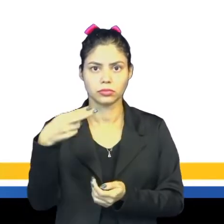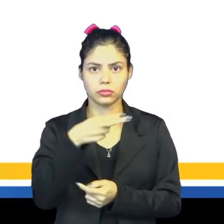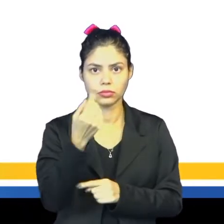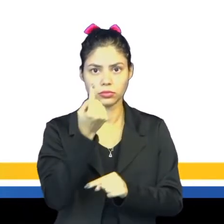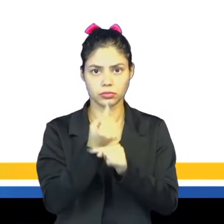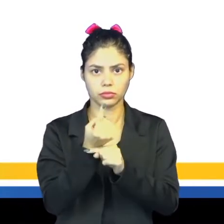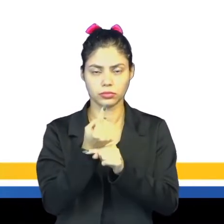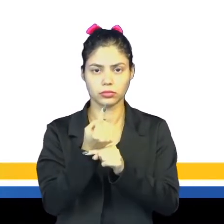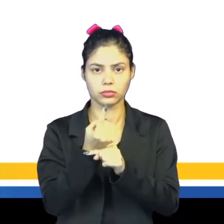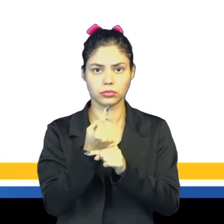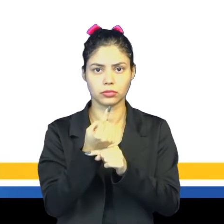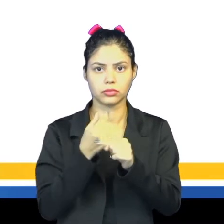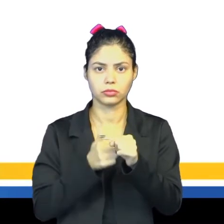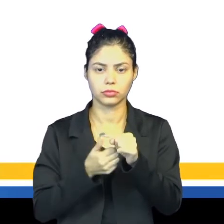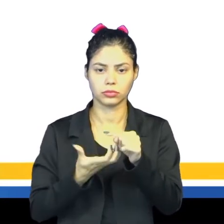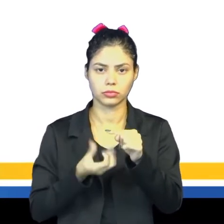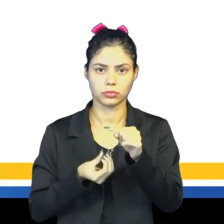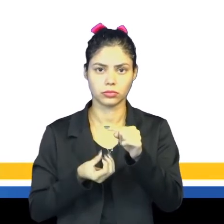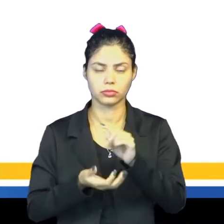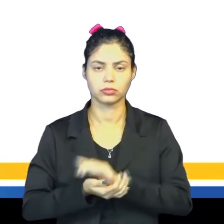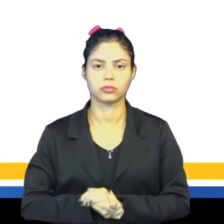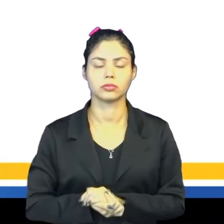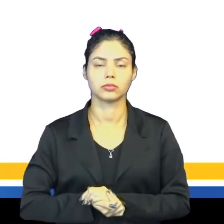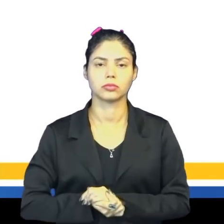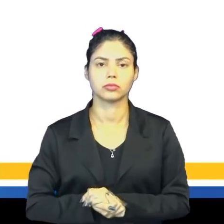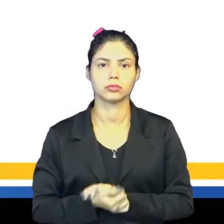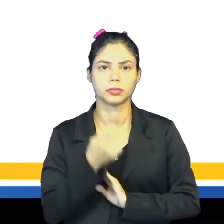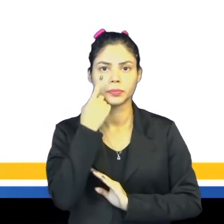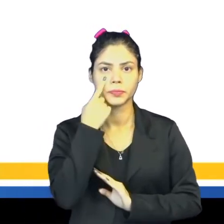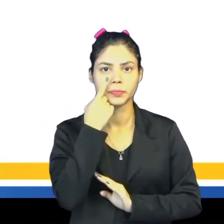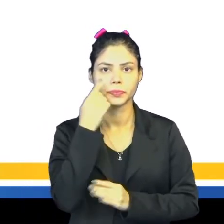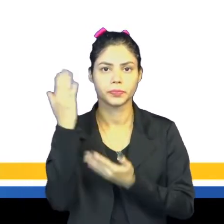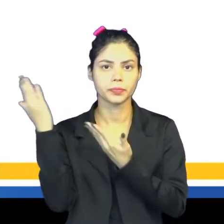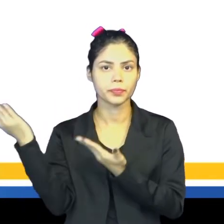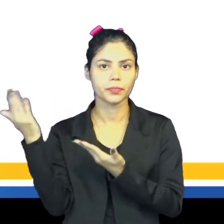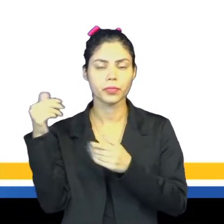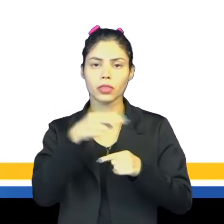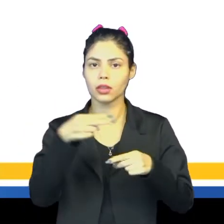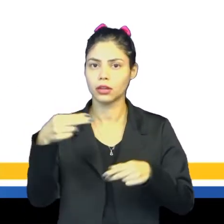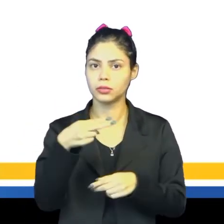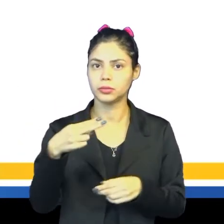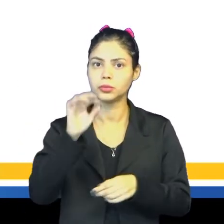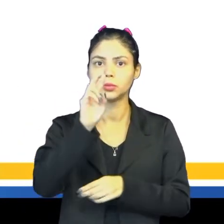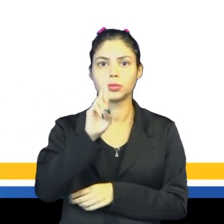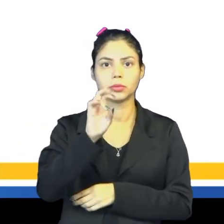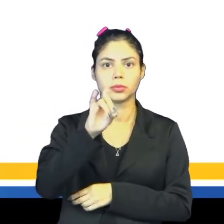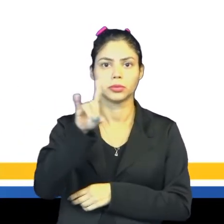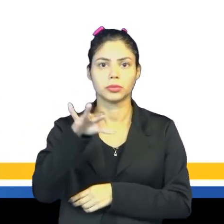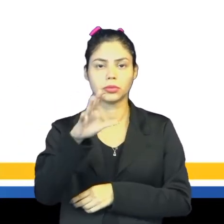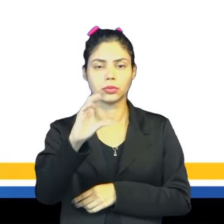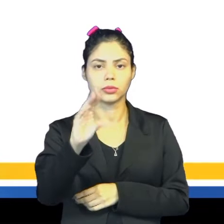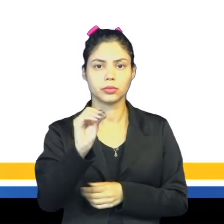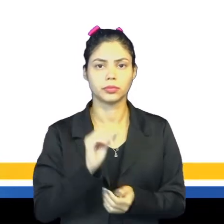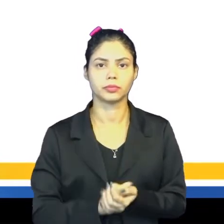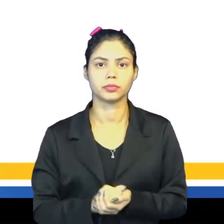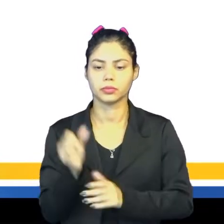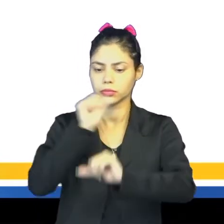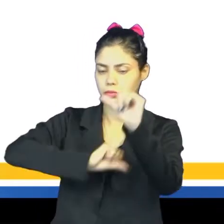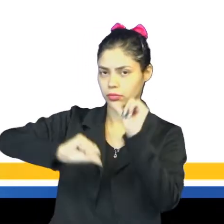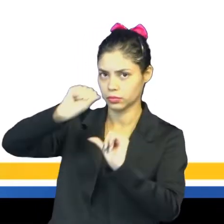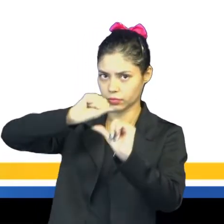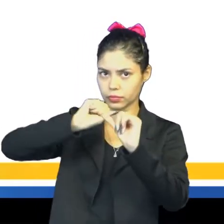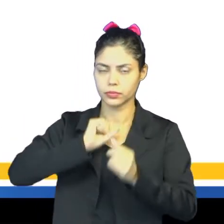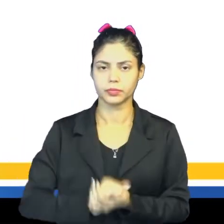a 1 sobre 1 sobre 60. Então, aí nós temos a igualdade de razões, tá? Razões